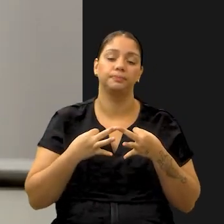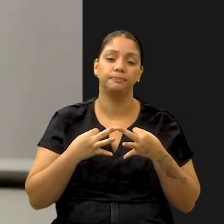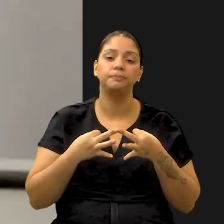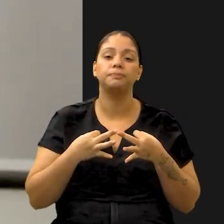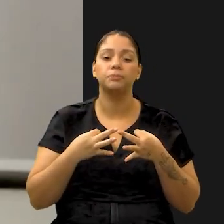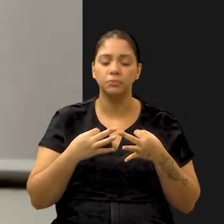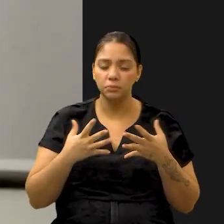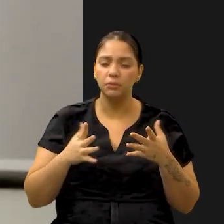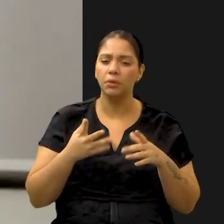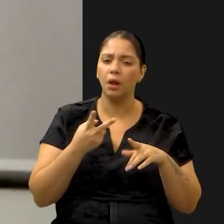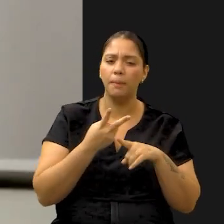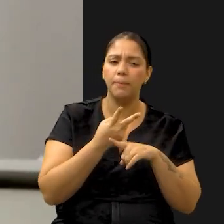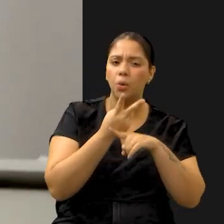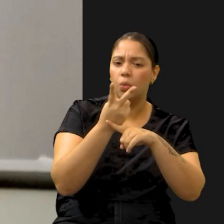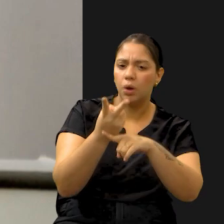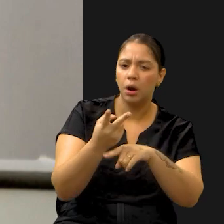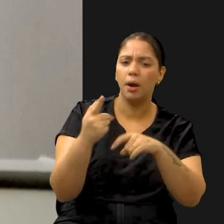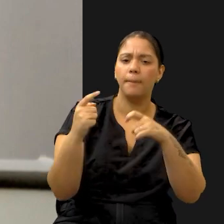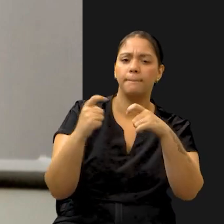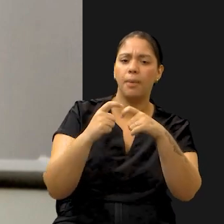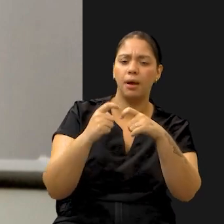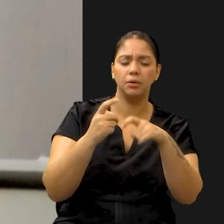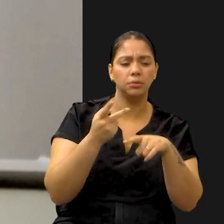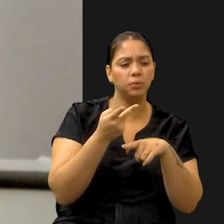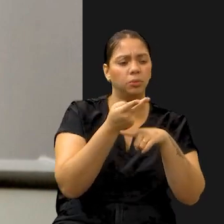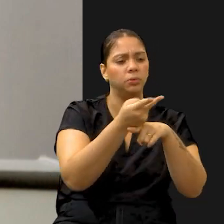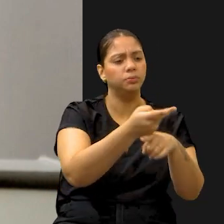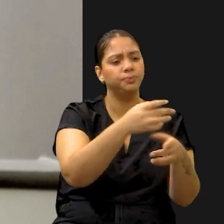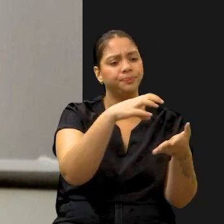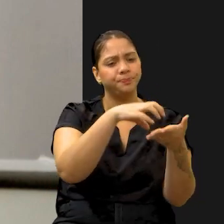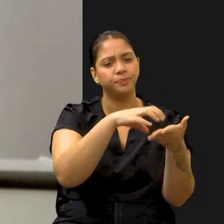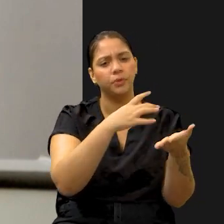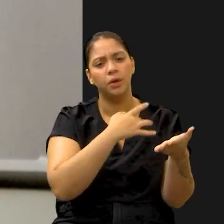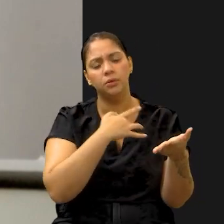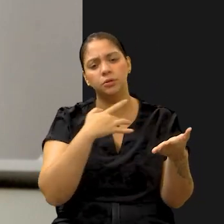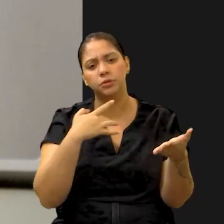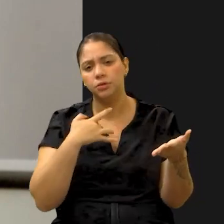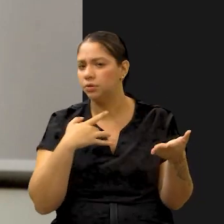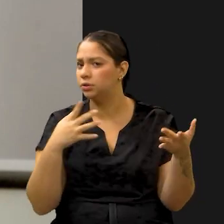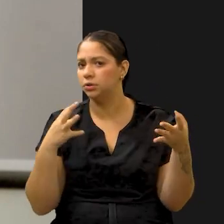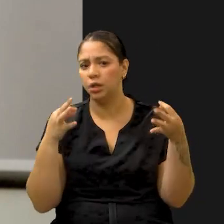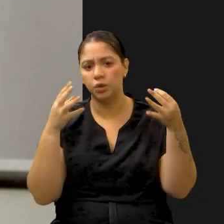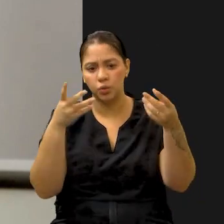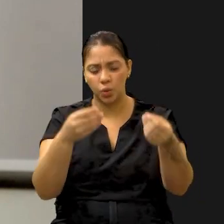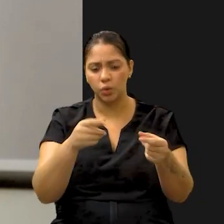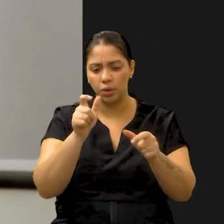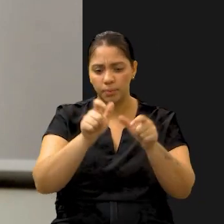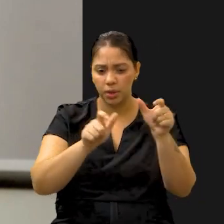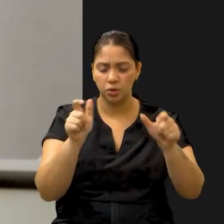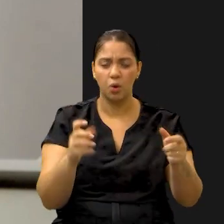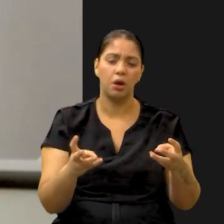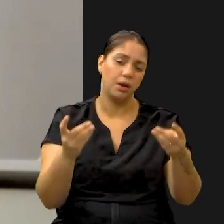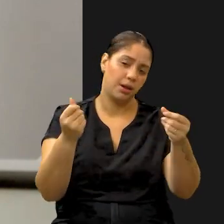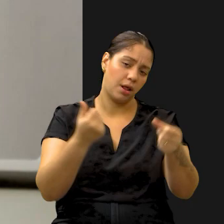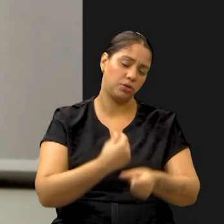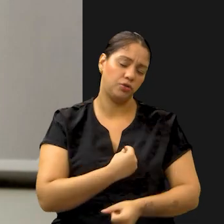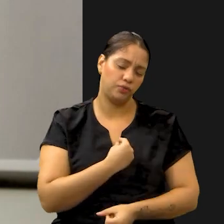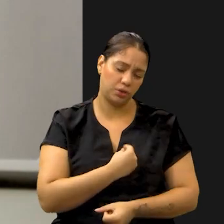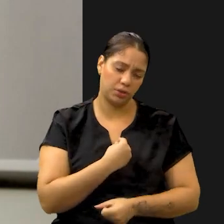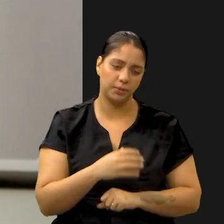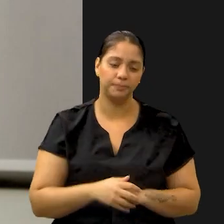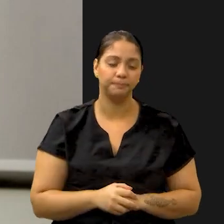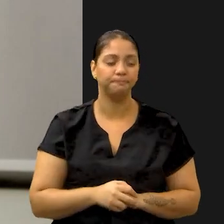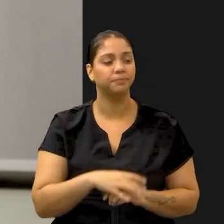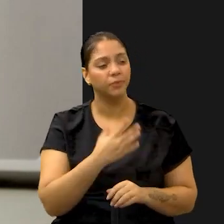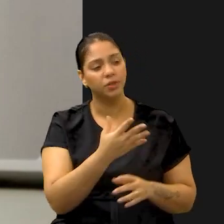isso, né? Conversar, procurar o seu médico, procurar a sua equipe de saúde, para que realmente todo mundo tenha uma boa qualidade de